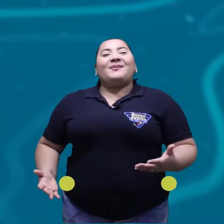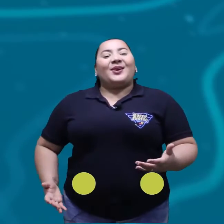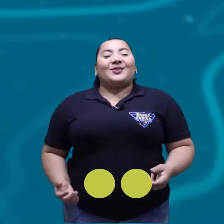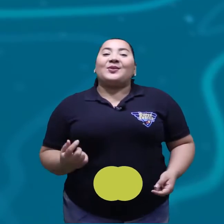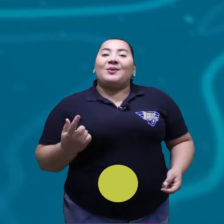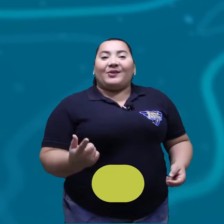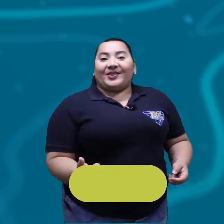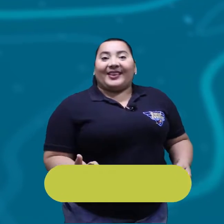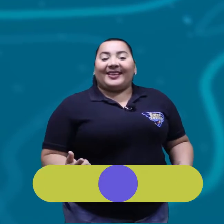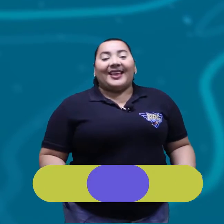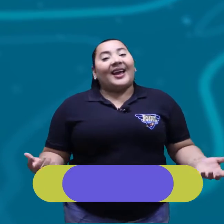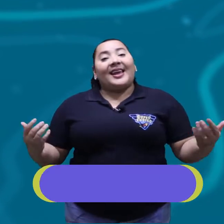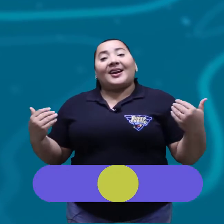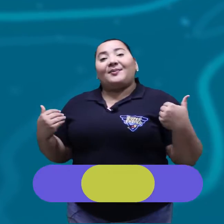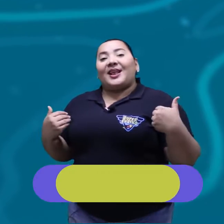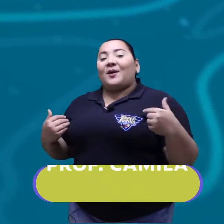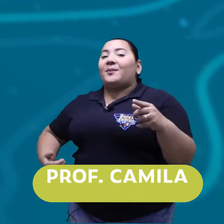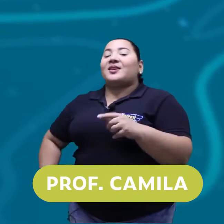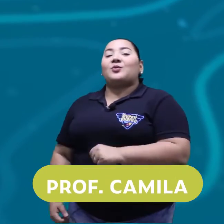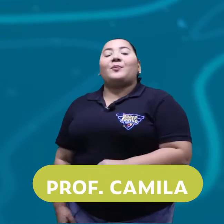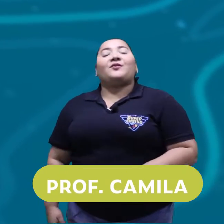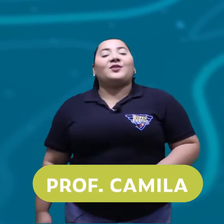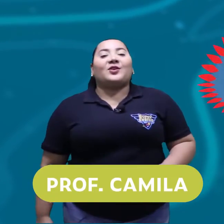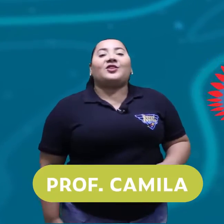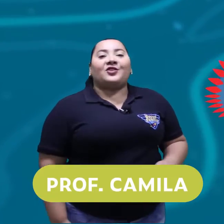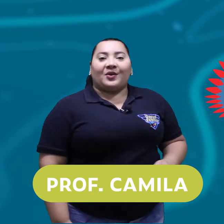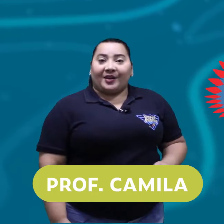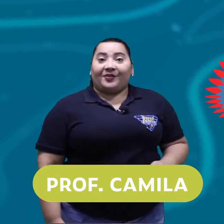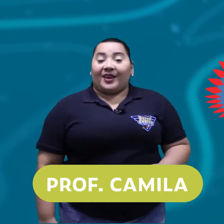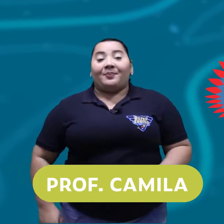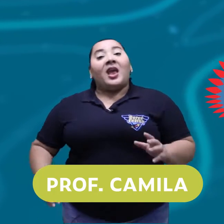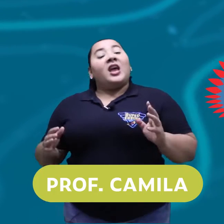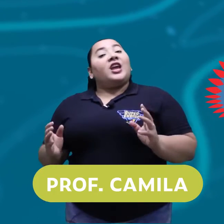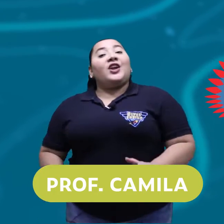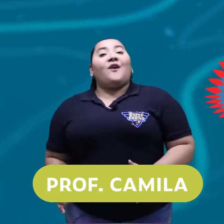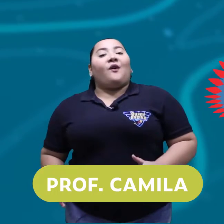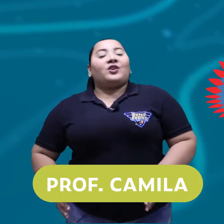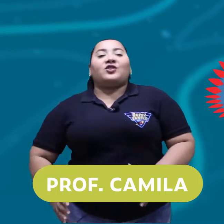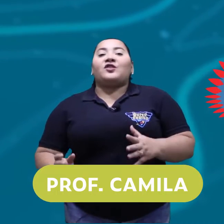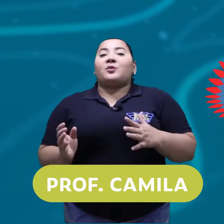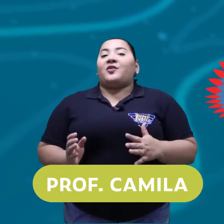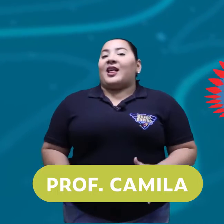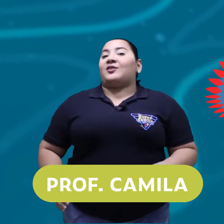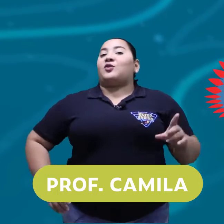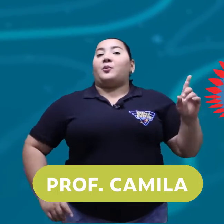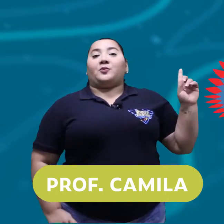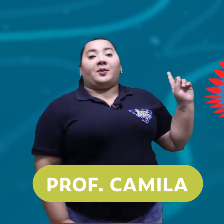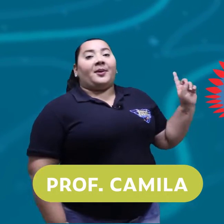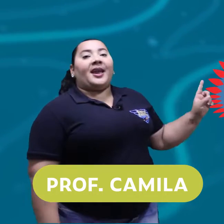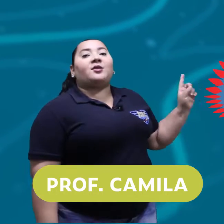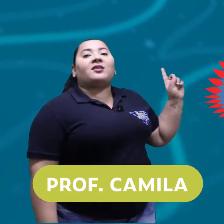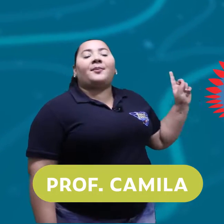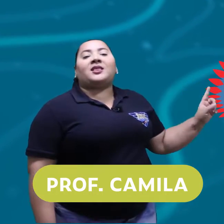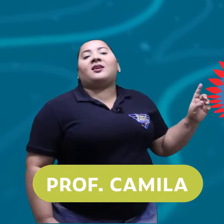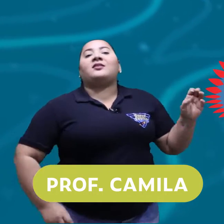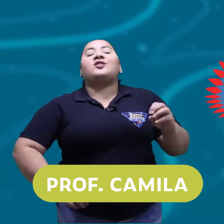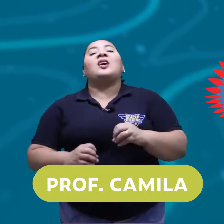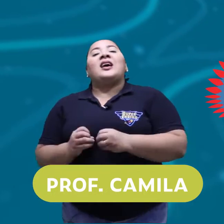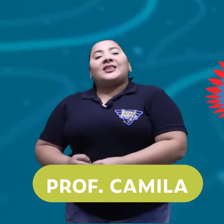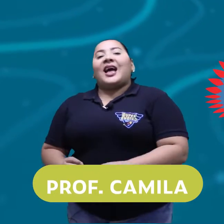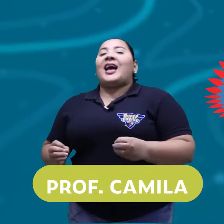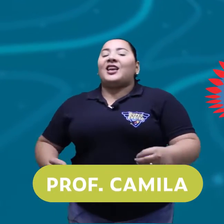E aí amores tudo bom com vocês aqui é a Camila Gomes a sua professora de geografia e hoje nós vamos falar sobre os primeiros